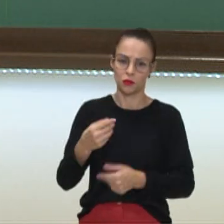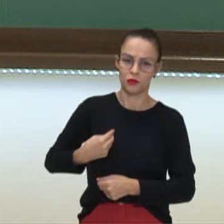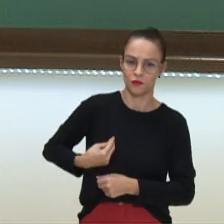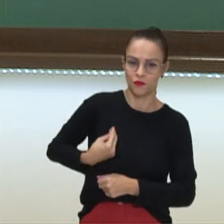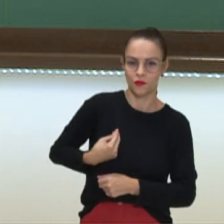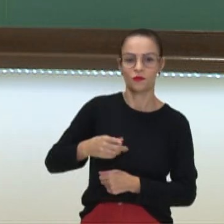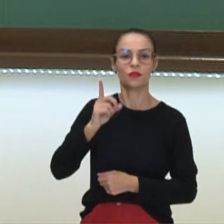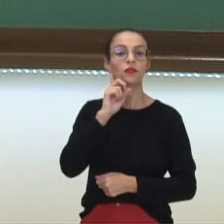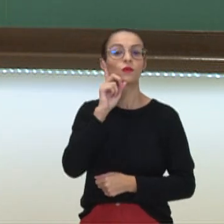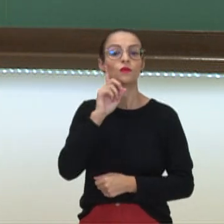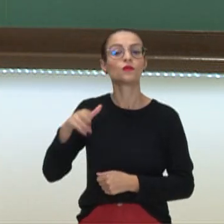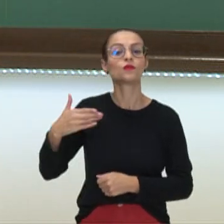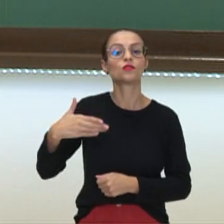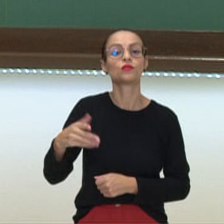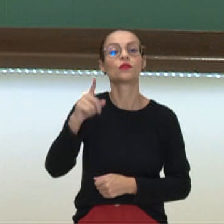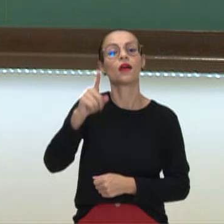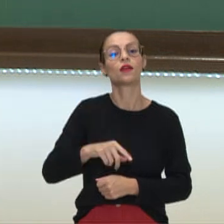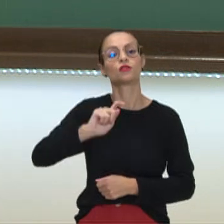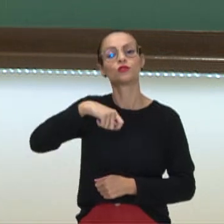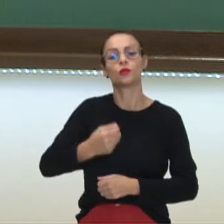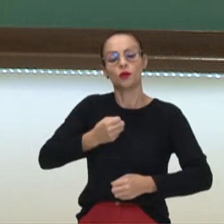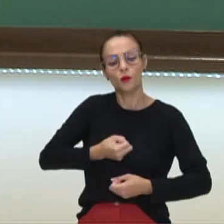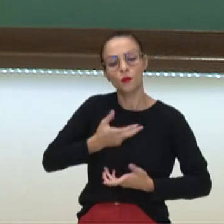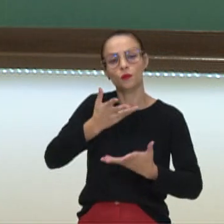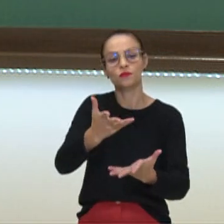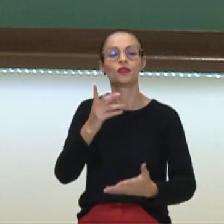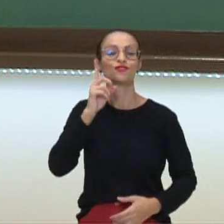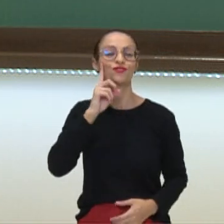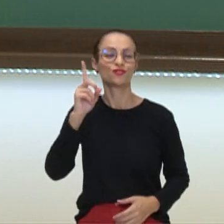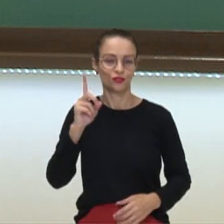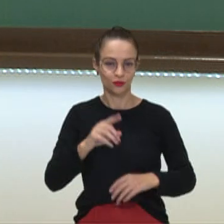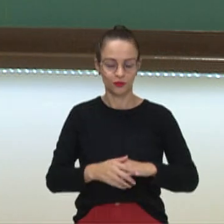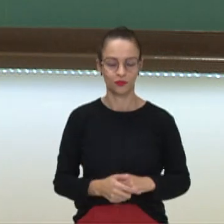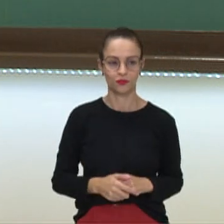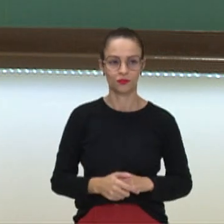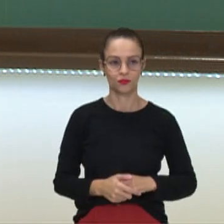deles, né? Uma forma de contar sobre o seu dia.